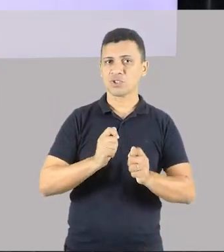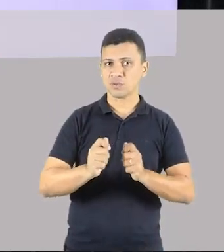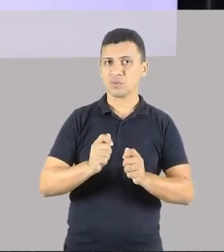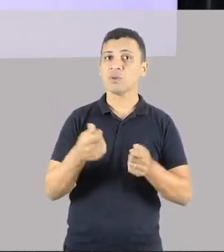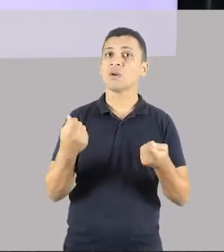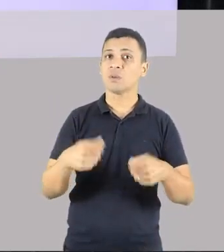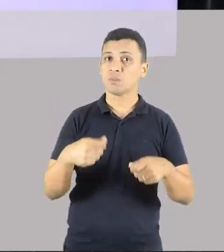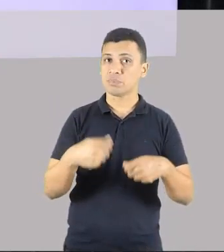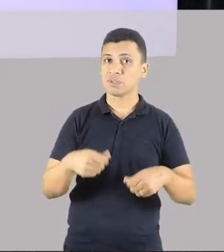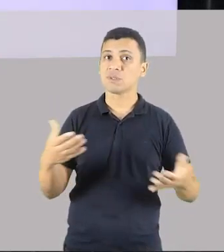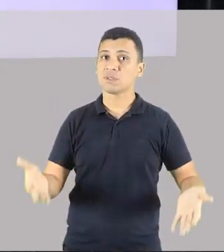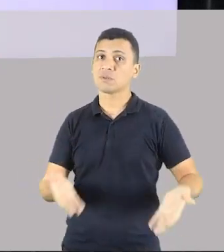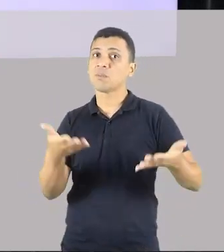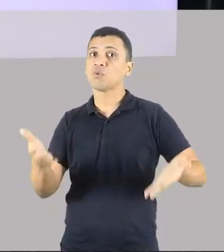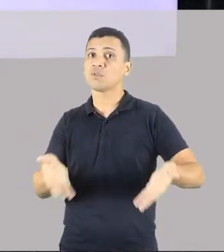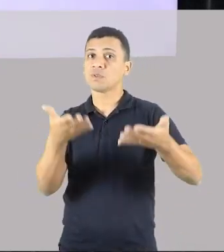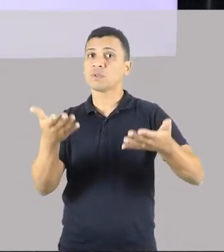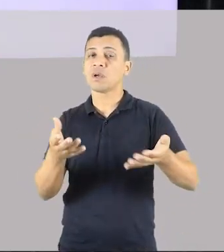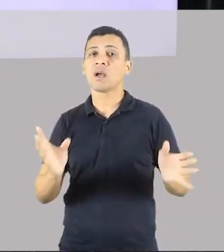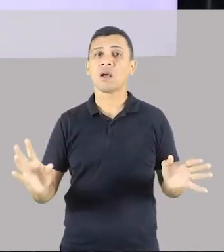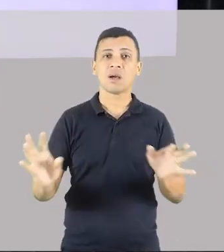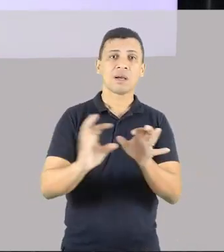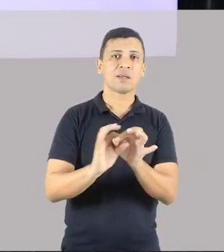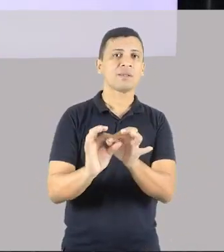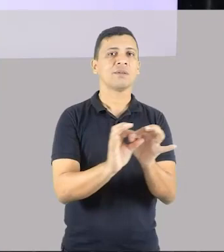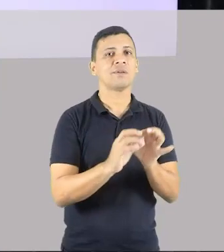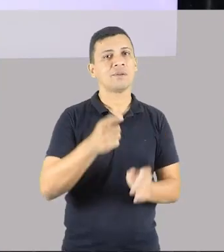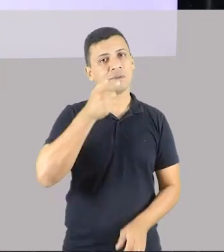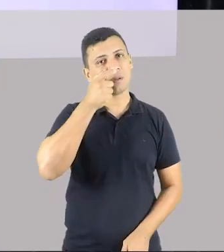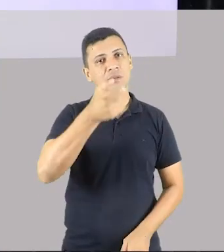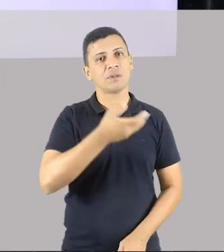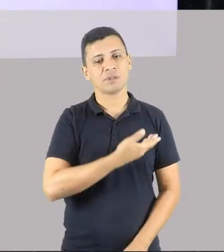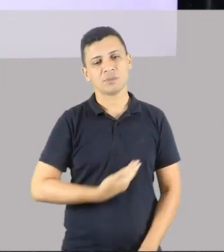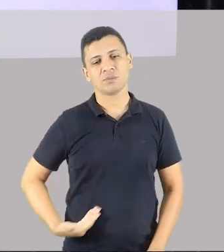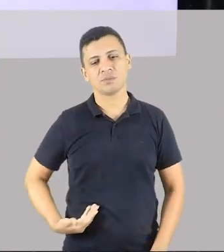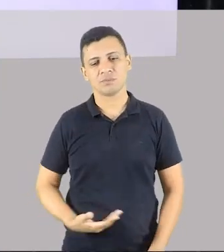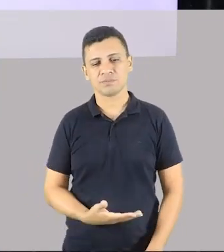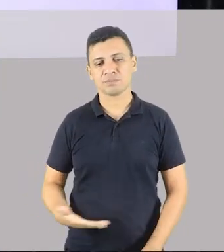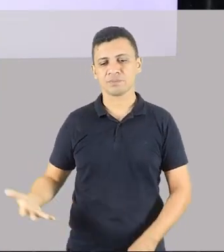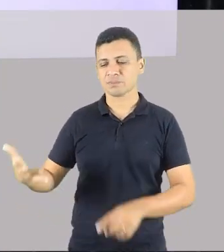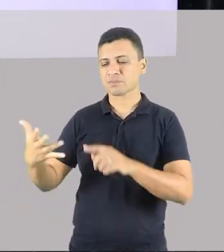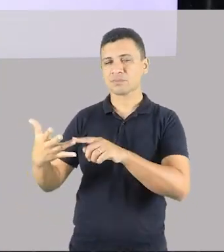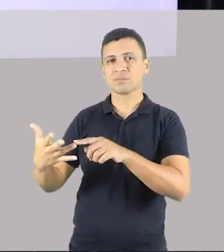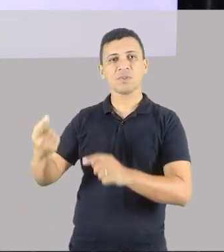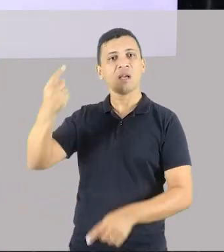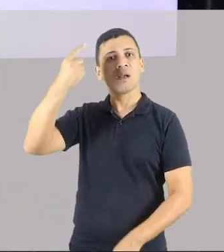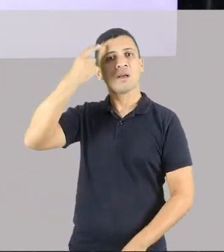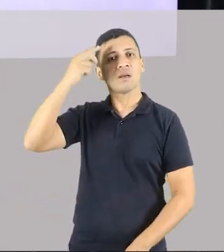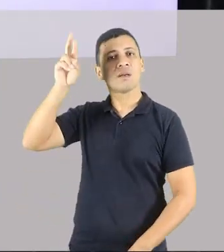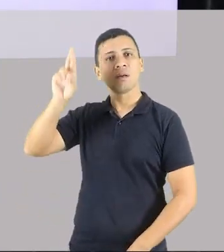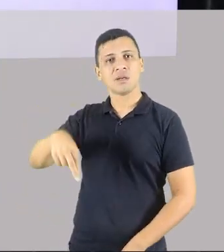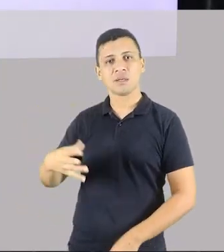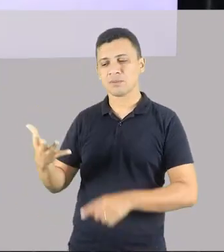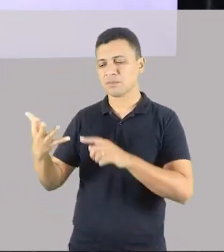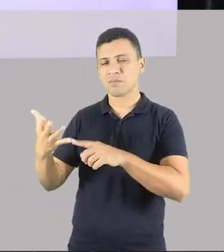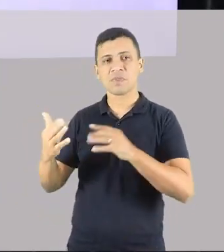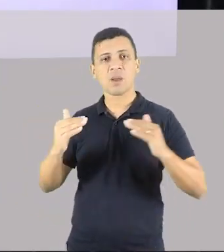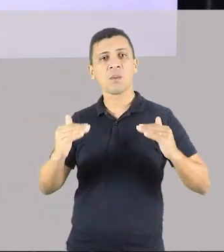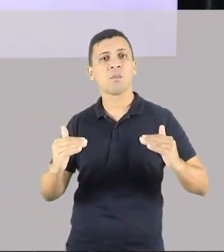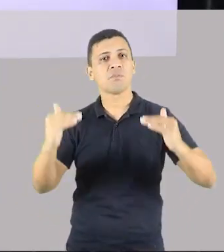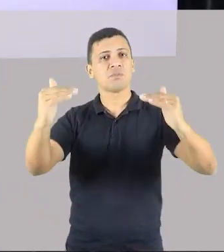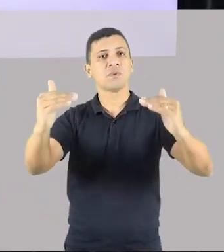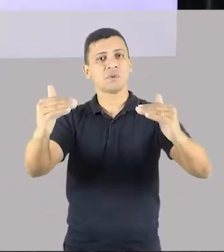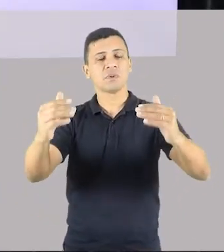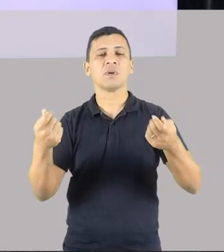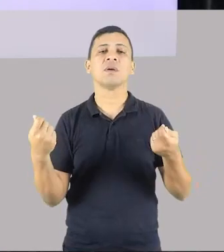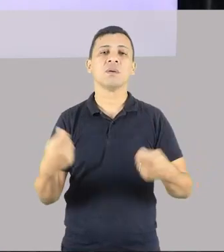essa motivação tem que estar atrelada ao interesse público. Quanto à razoabilidade e proporcionalidade, a administração pública